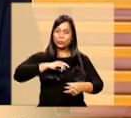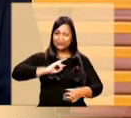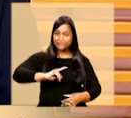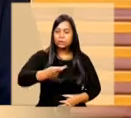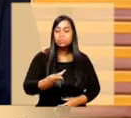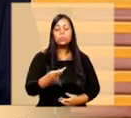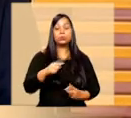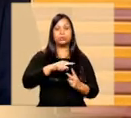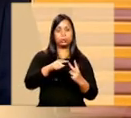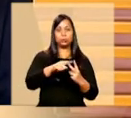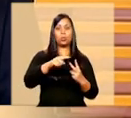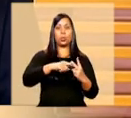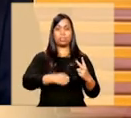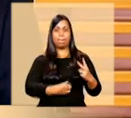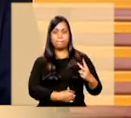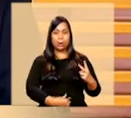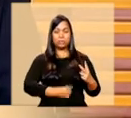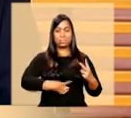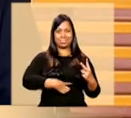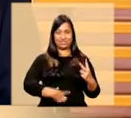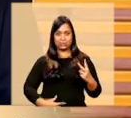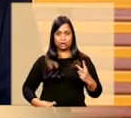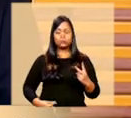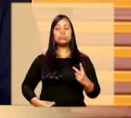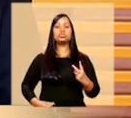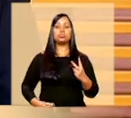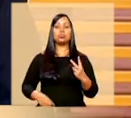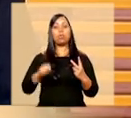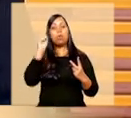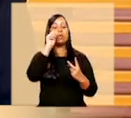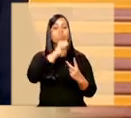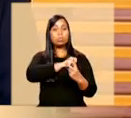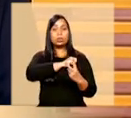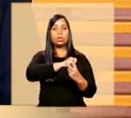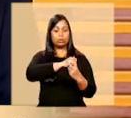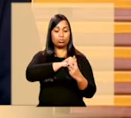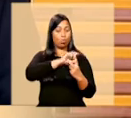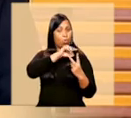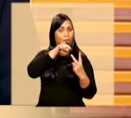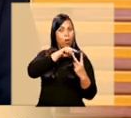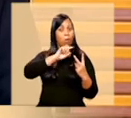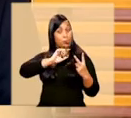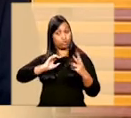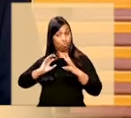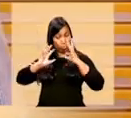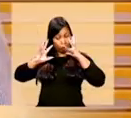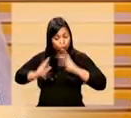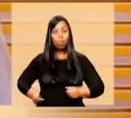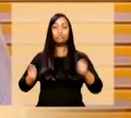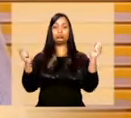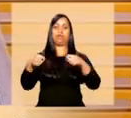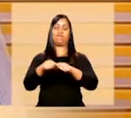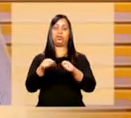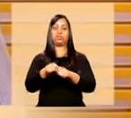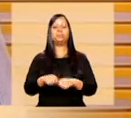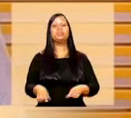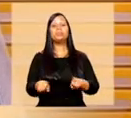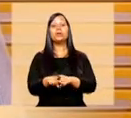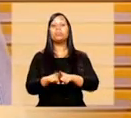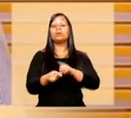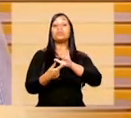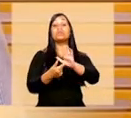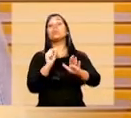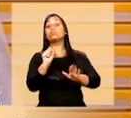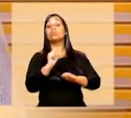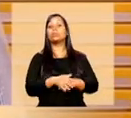excetuando esses 2 órgãos, né, pâncreas e intestinos, realmente São José do Rio Preto realiza todos os outros possíveis. A gente falou das marcas com